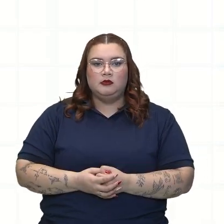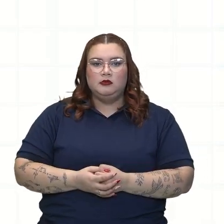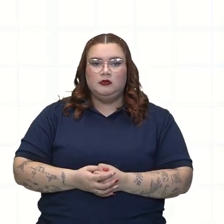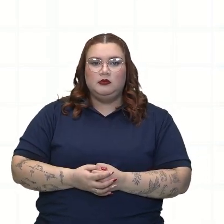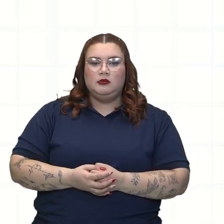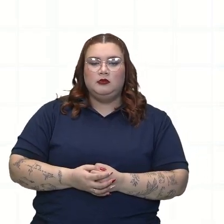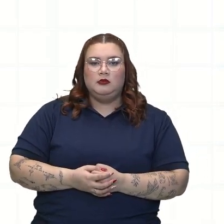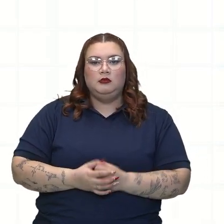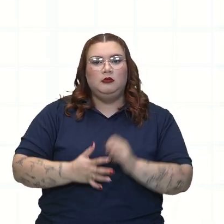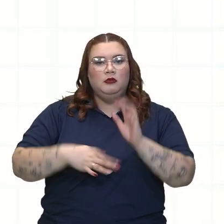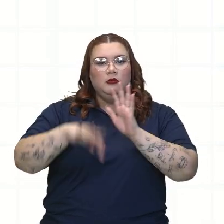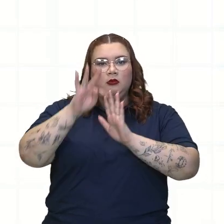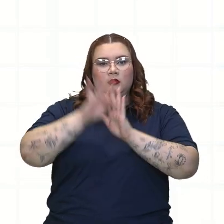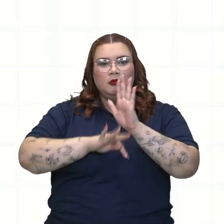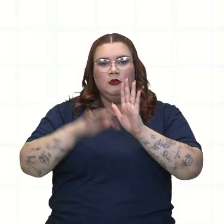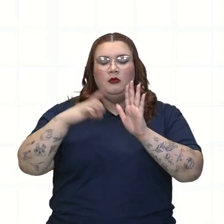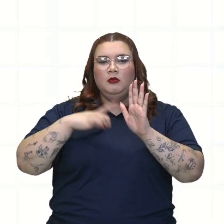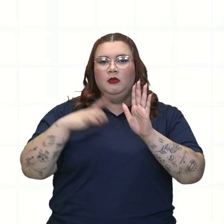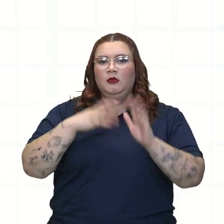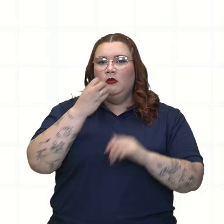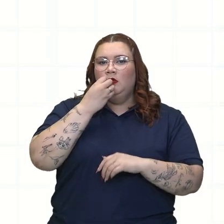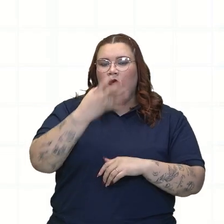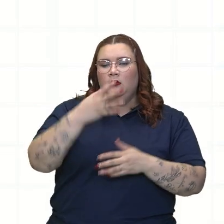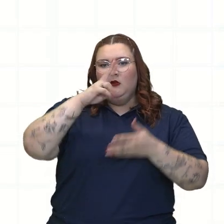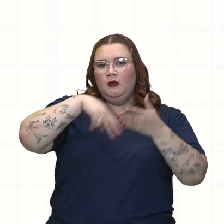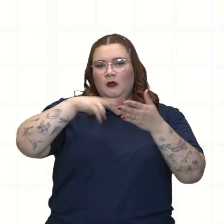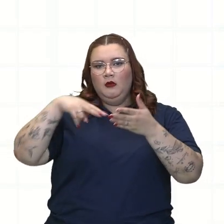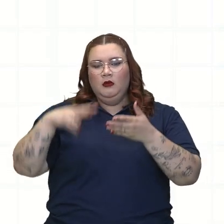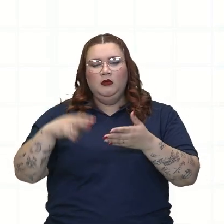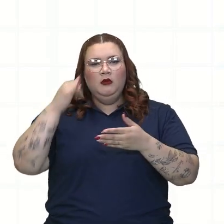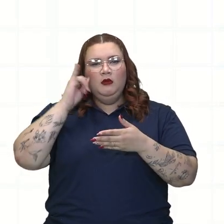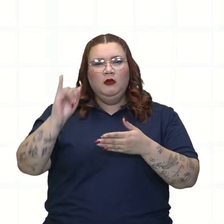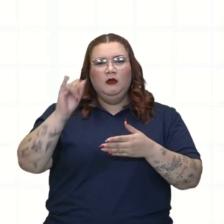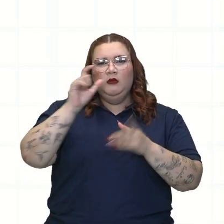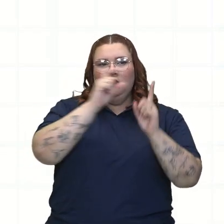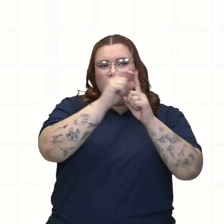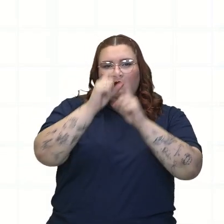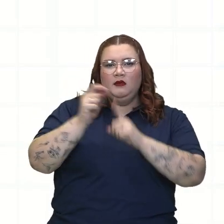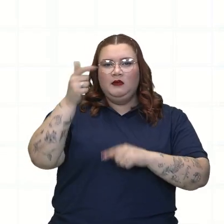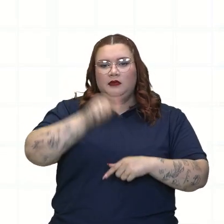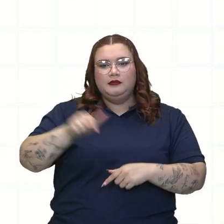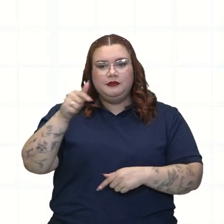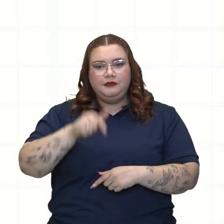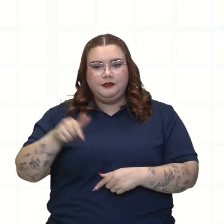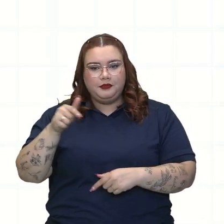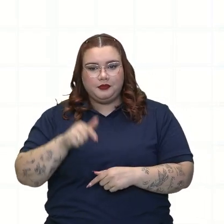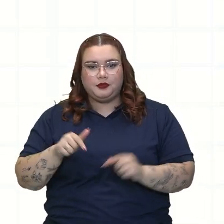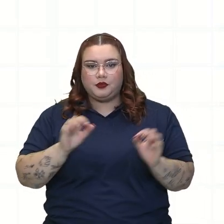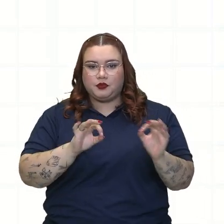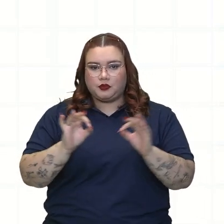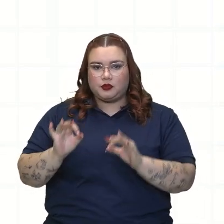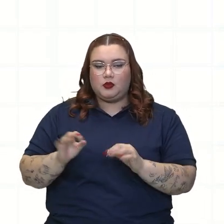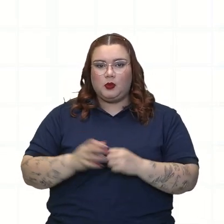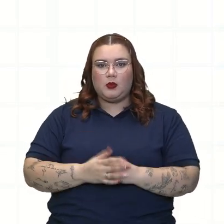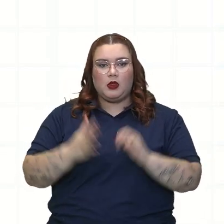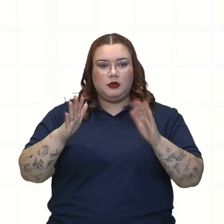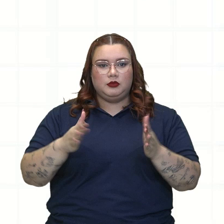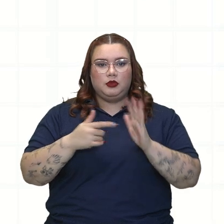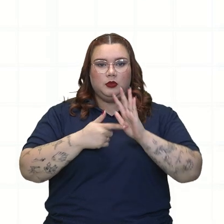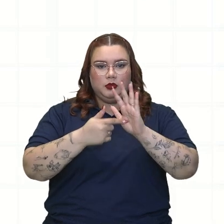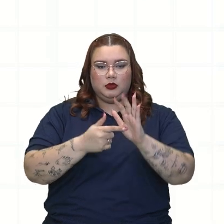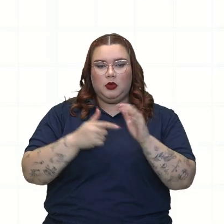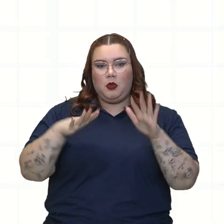o meu texto fique bacana e não seja repetitivo. Vamos avançar, então. Mostrei para vocês para que serve o sujeito